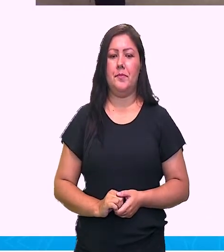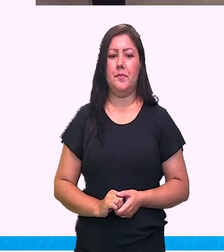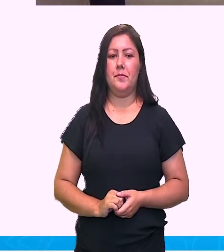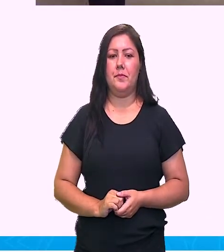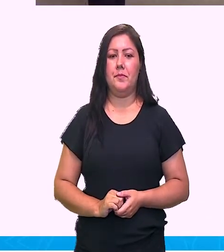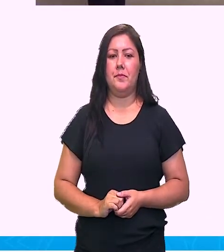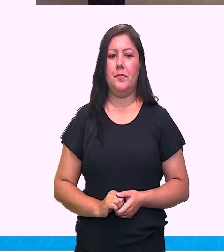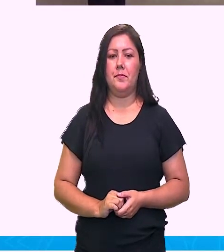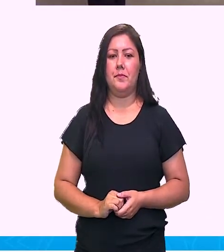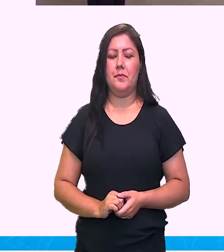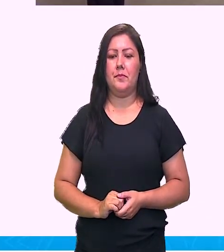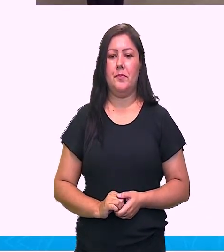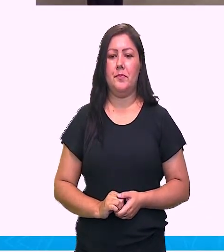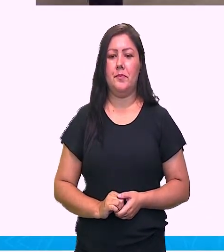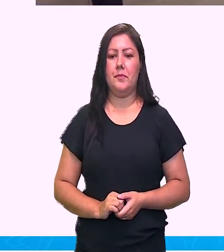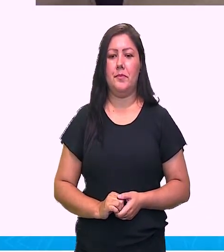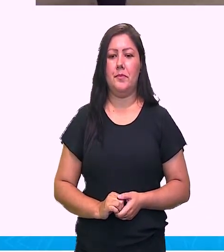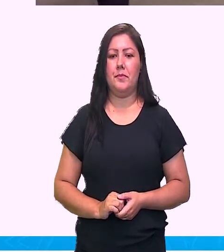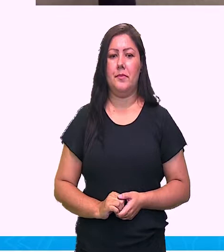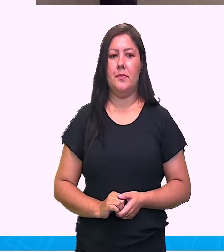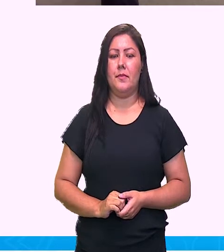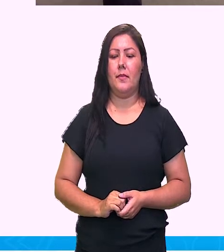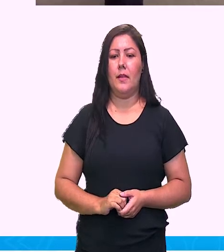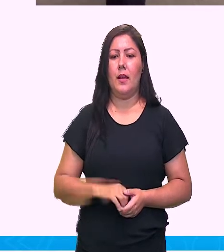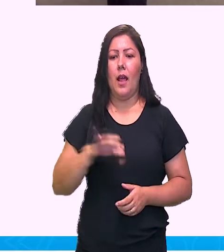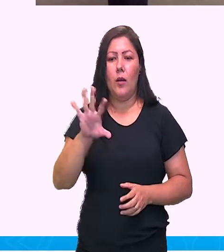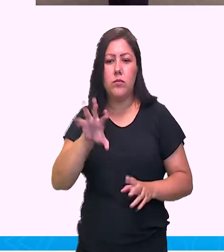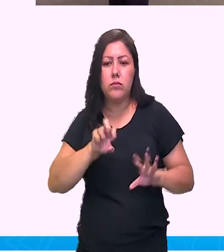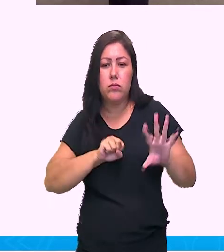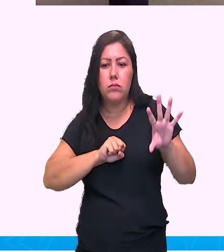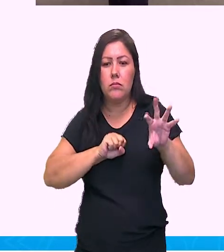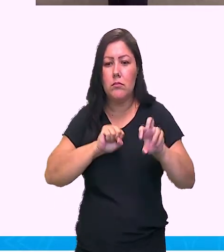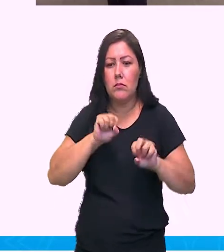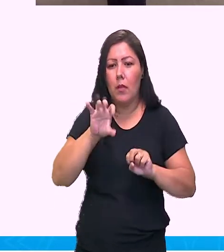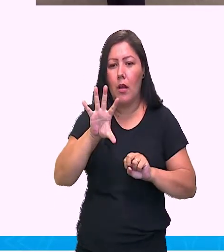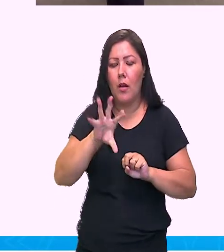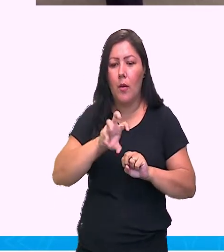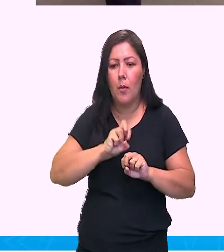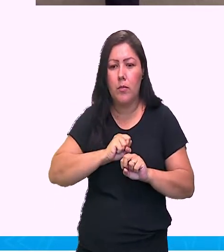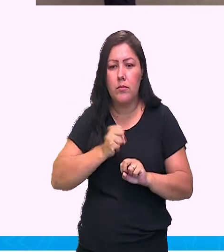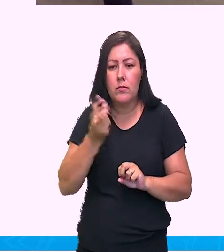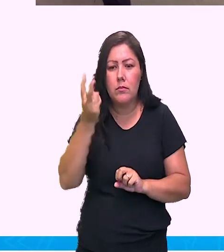que adquire uma cultura